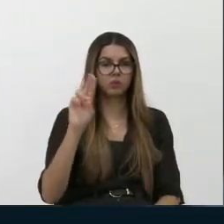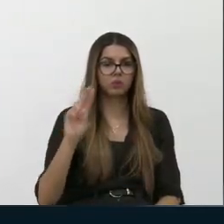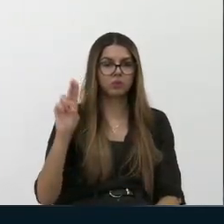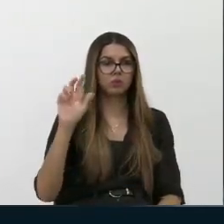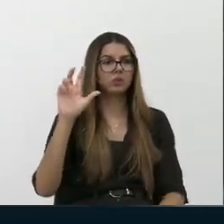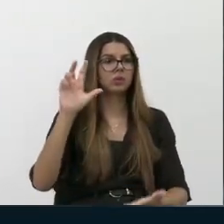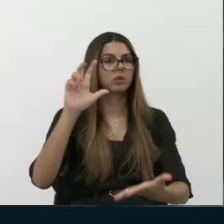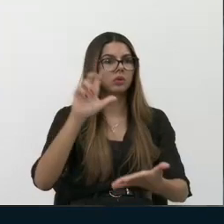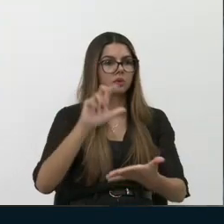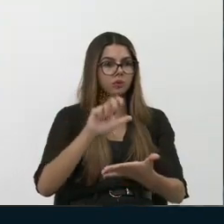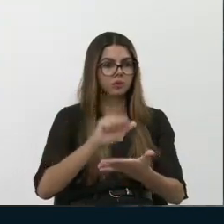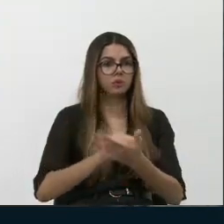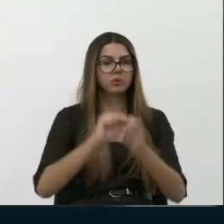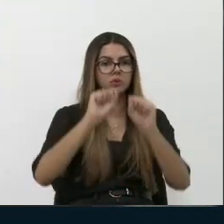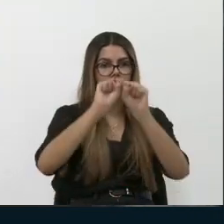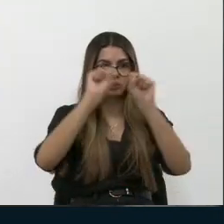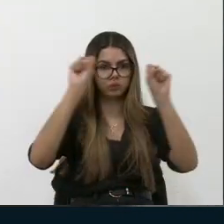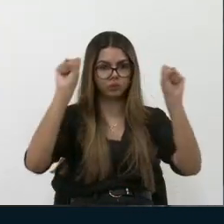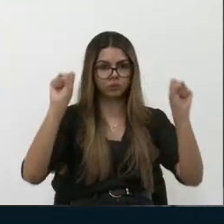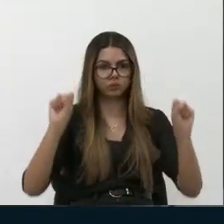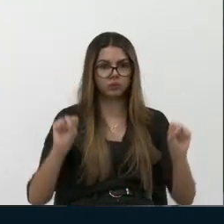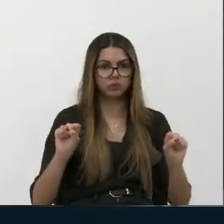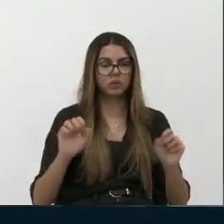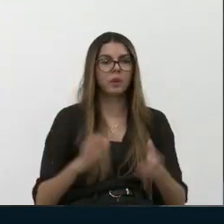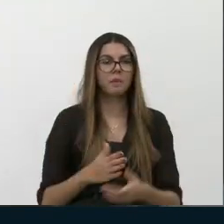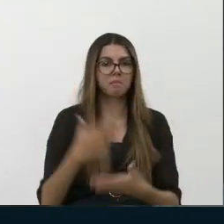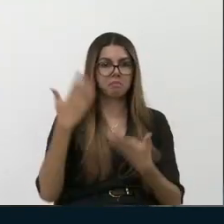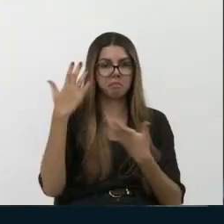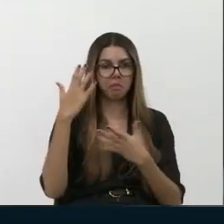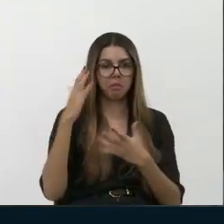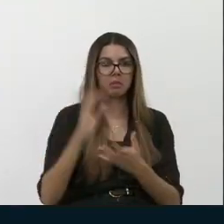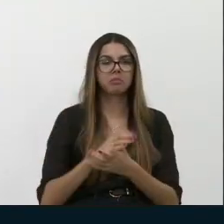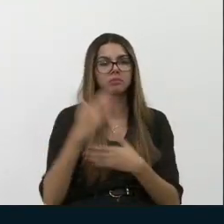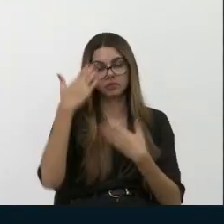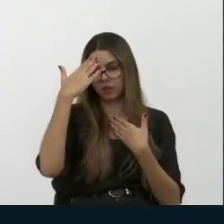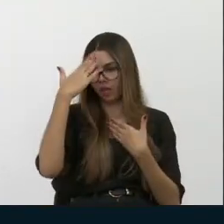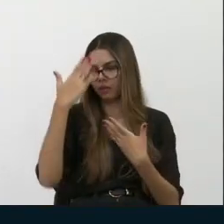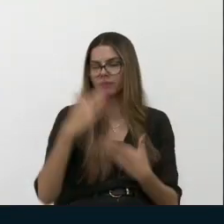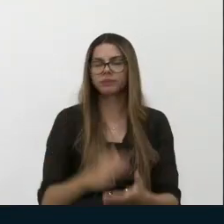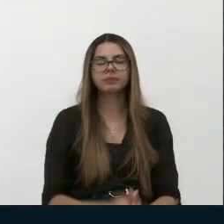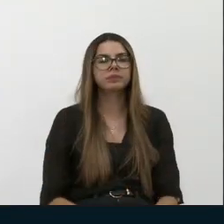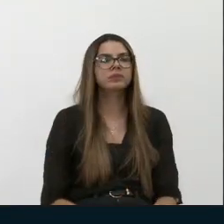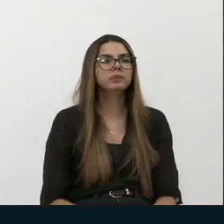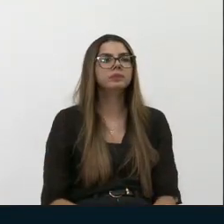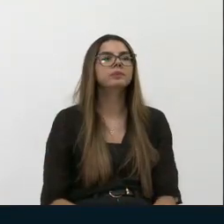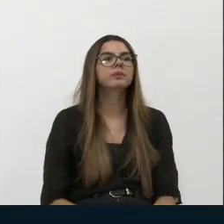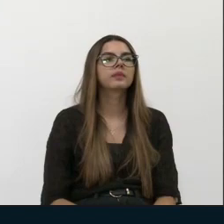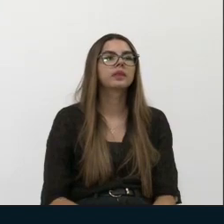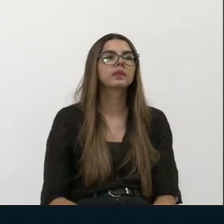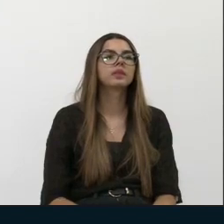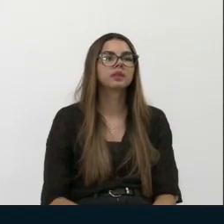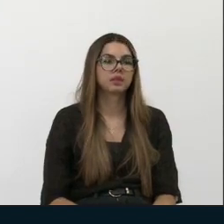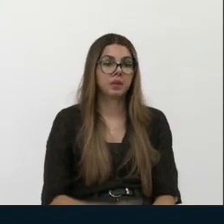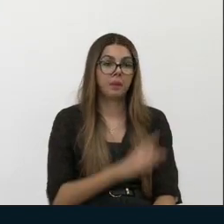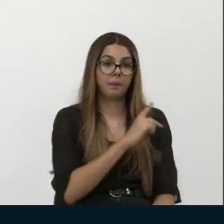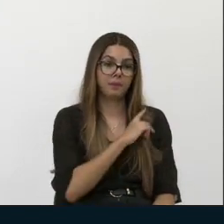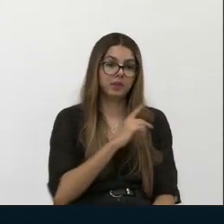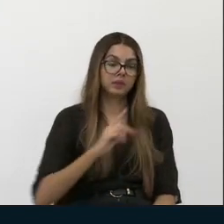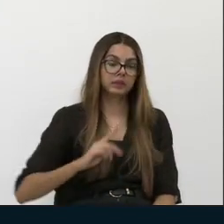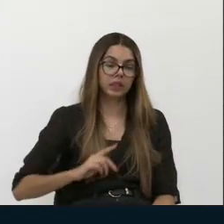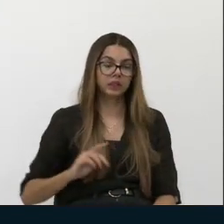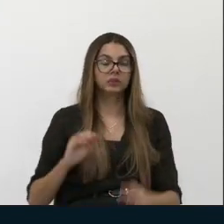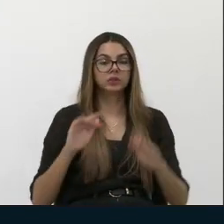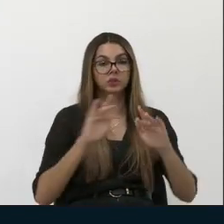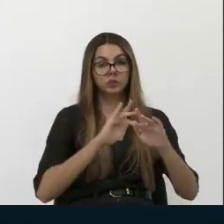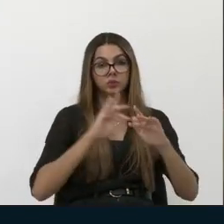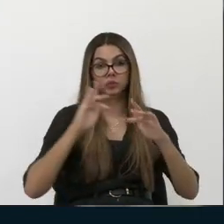que o vereador Marcelo Seminaldo se inscreveu aqui. Parabéns, vereador. Obrigado, vereador. Bom, senhor presidente, senhores vereadores, público que nos